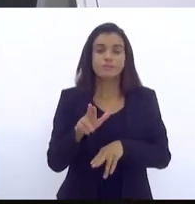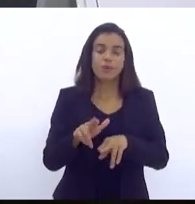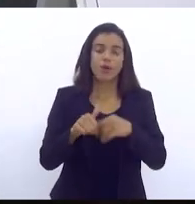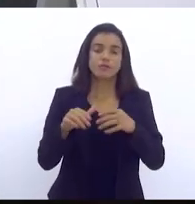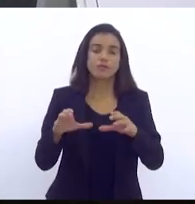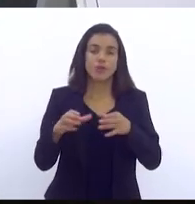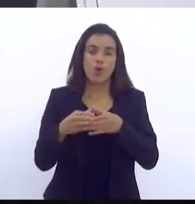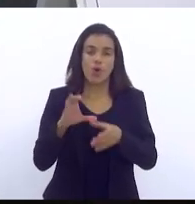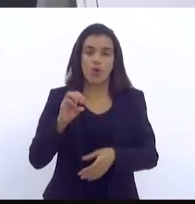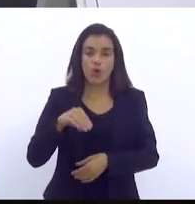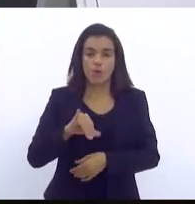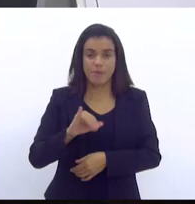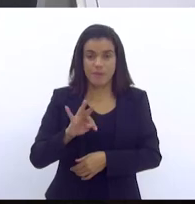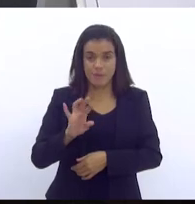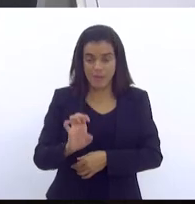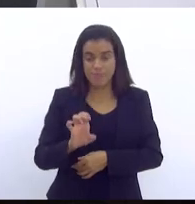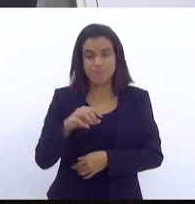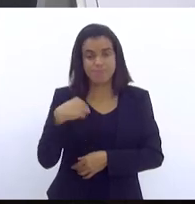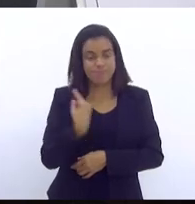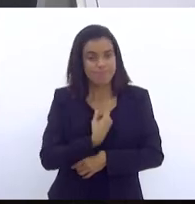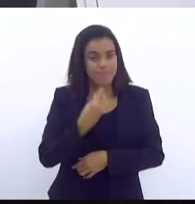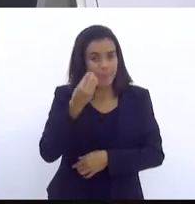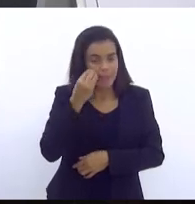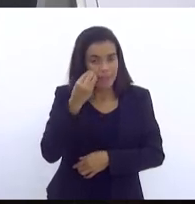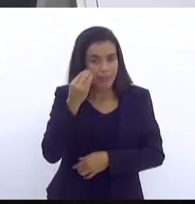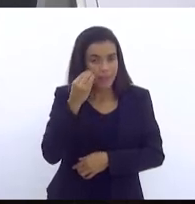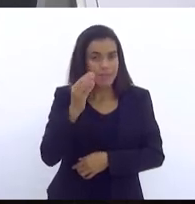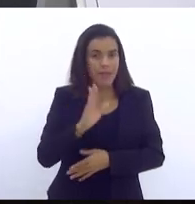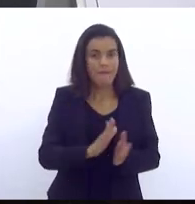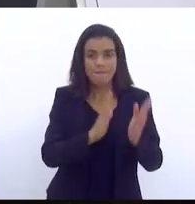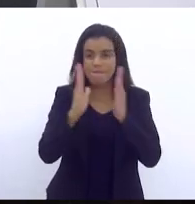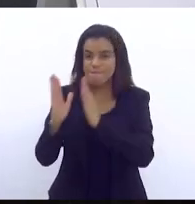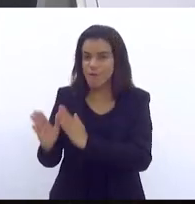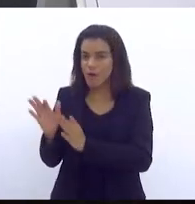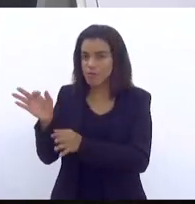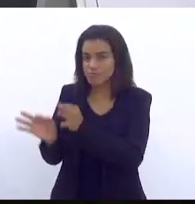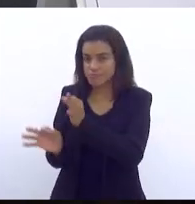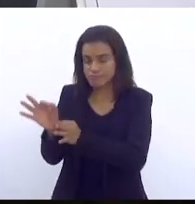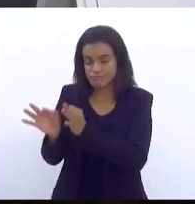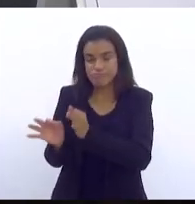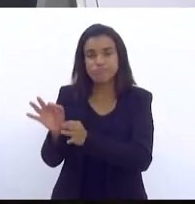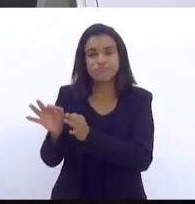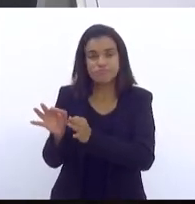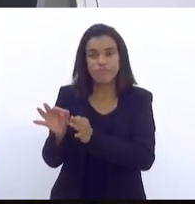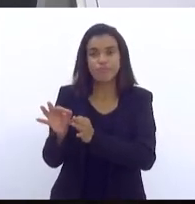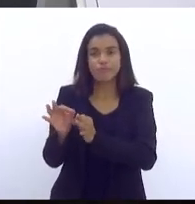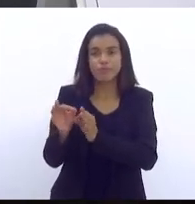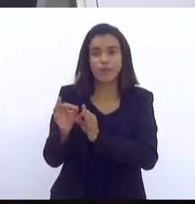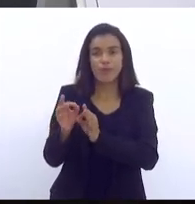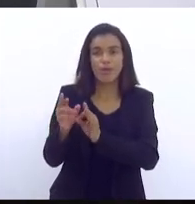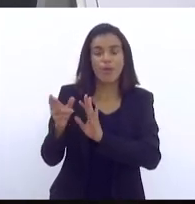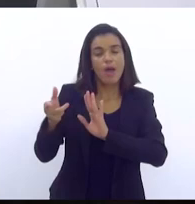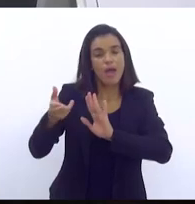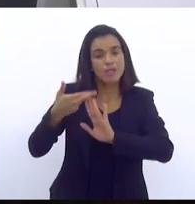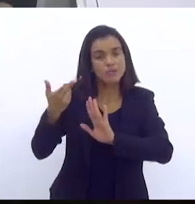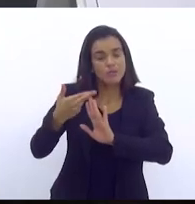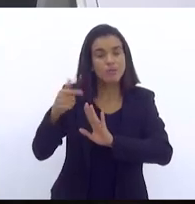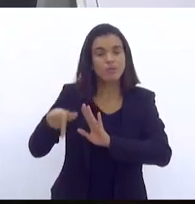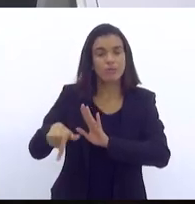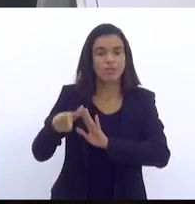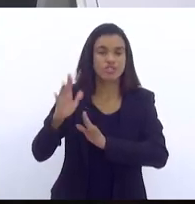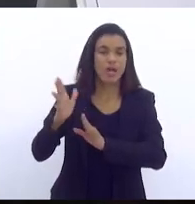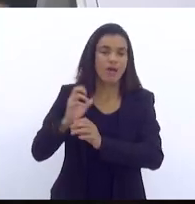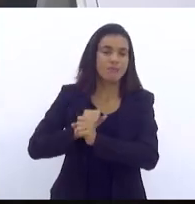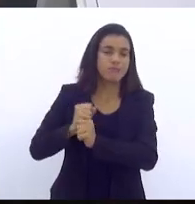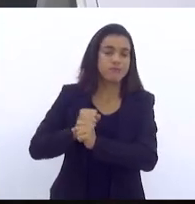comitê para que a gente possa tentar extrajudicialmente por meio de uma atuação resolutiva resolver esses problemas que há décadas e